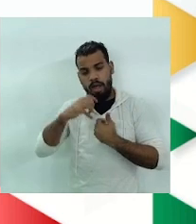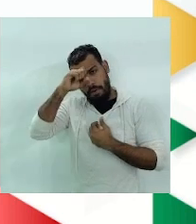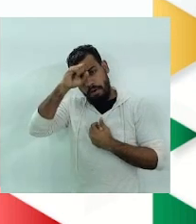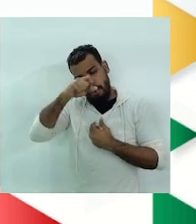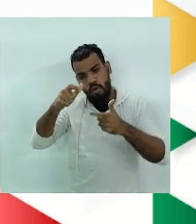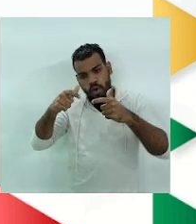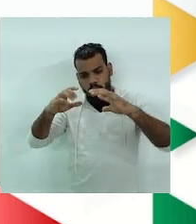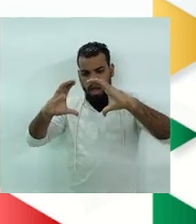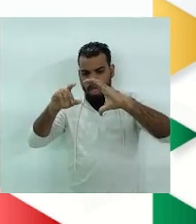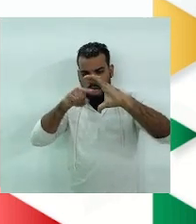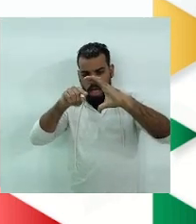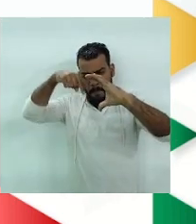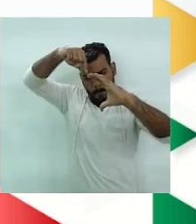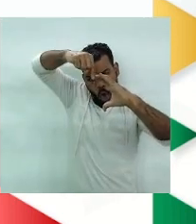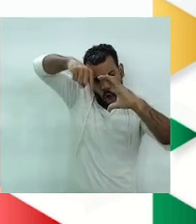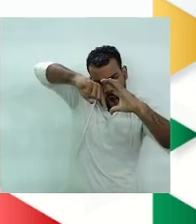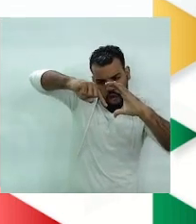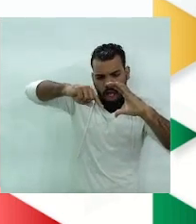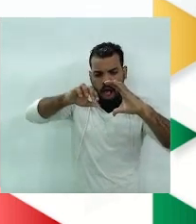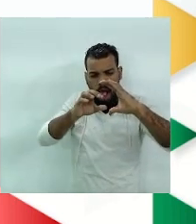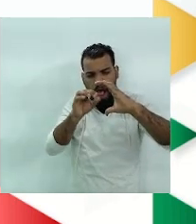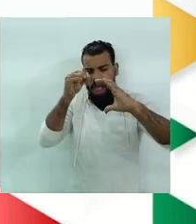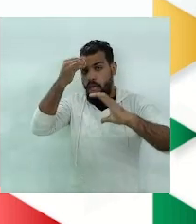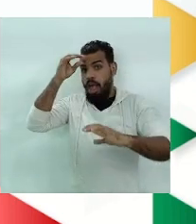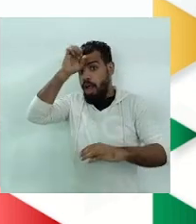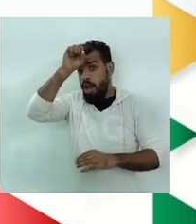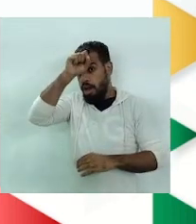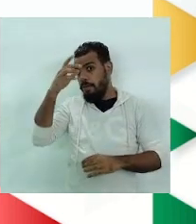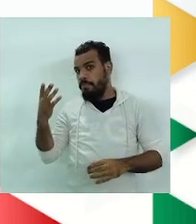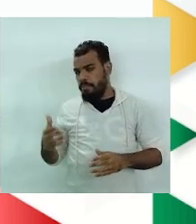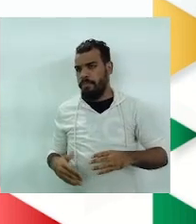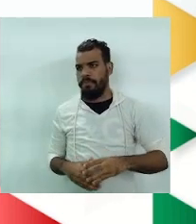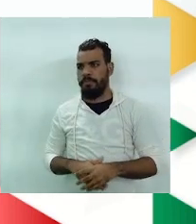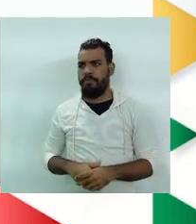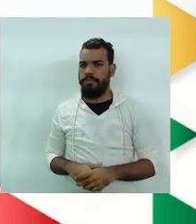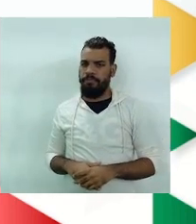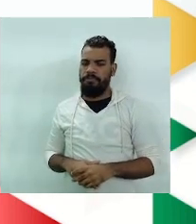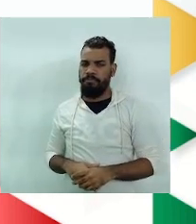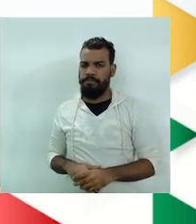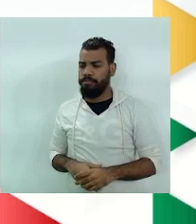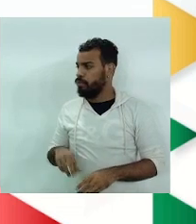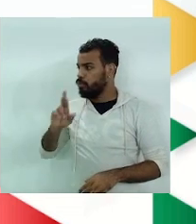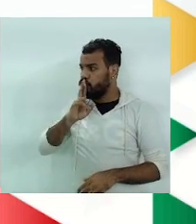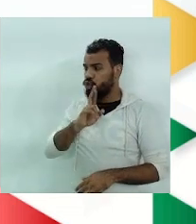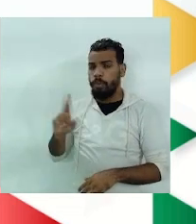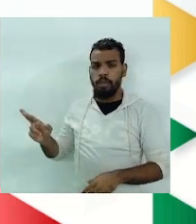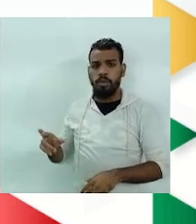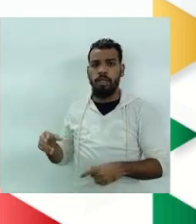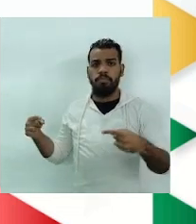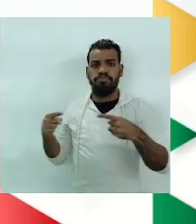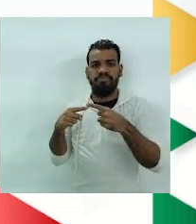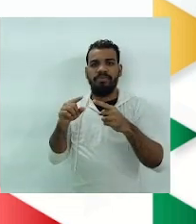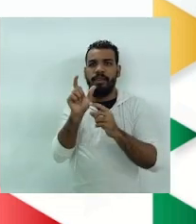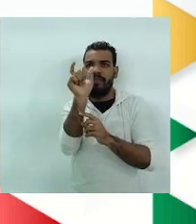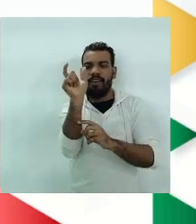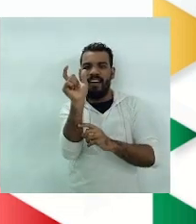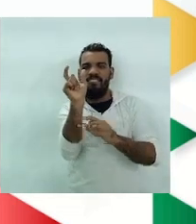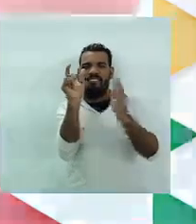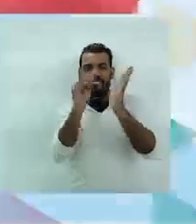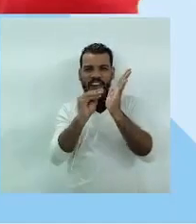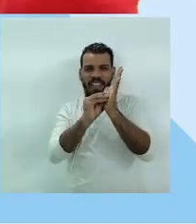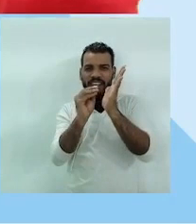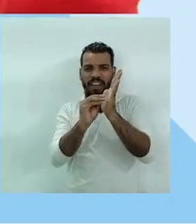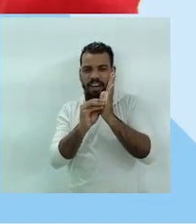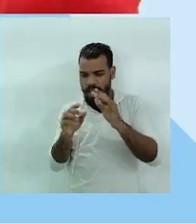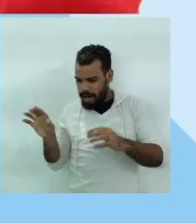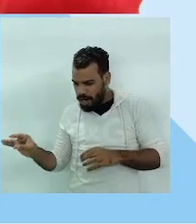regiões profundas da crosta e do manto terrestre. Assinala a alternativa que completa a lacuna do texto acima. Se nós